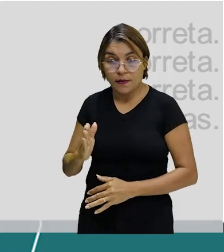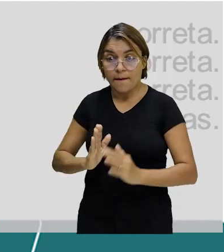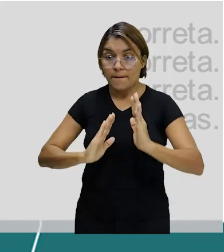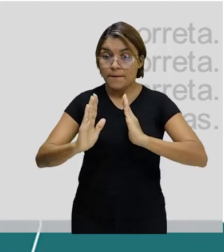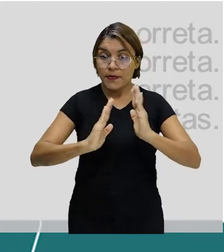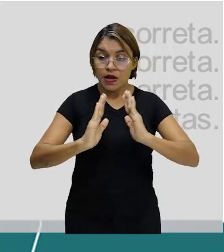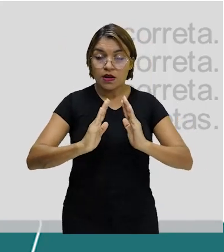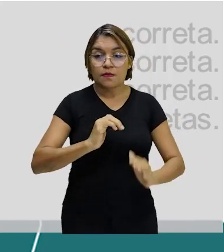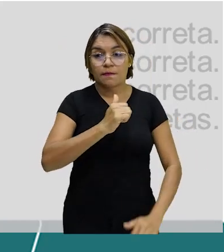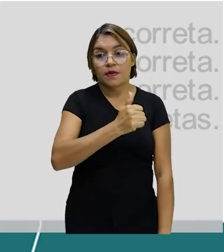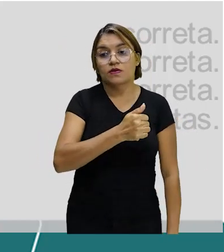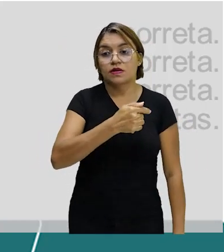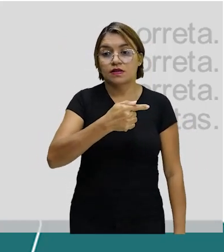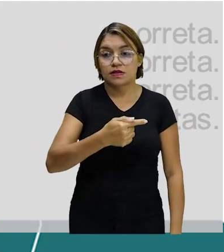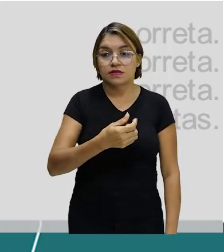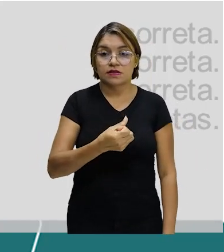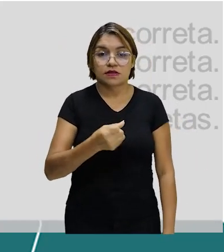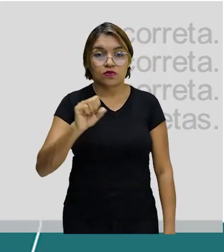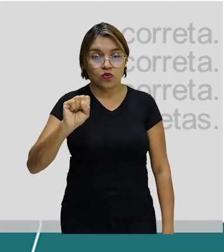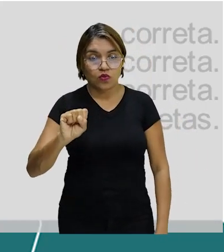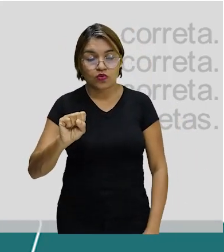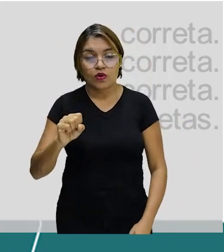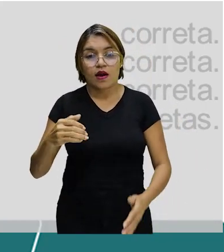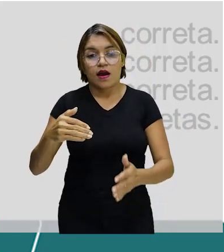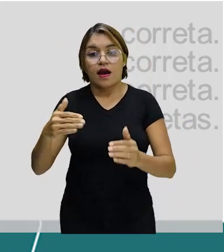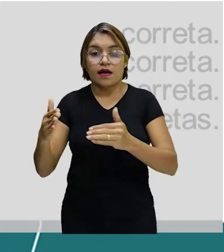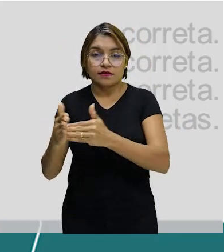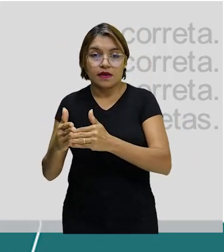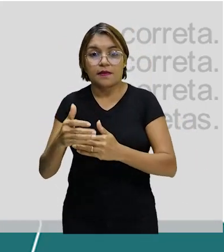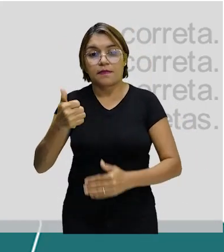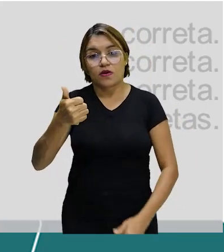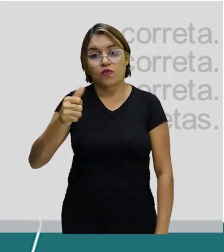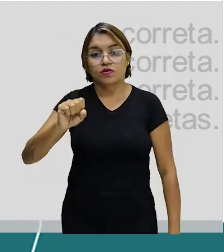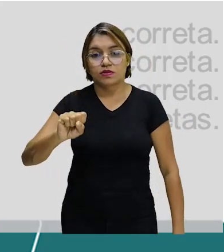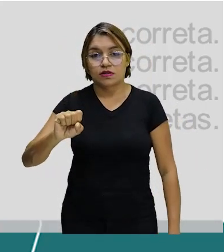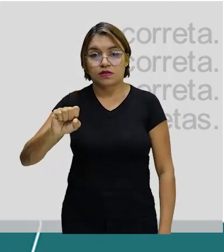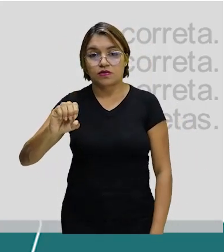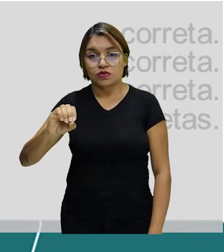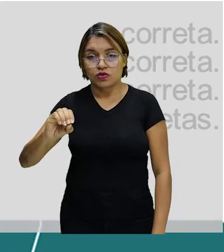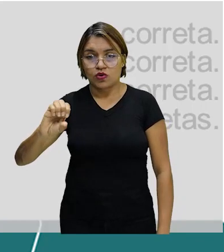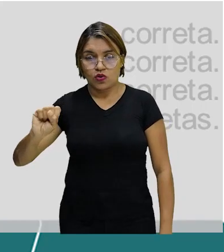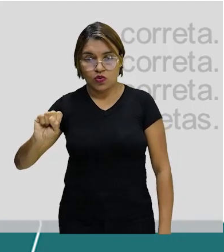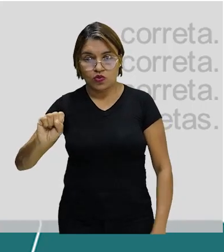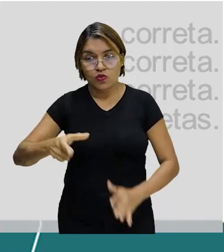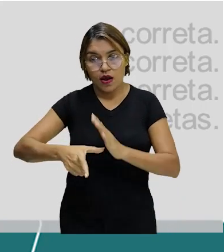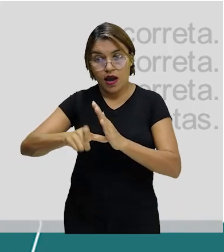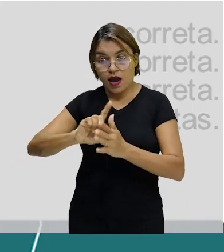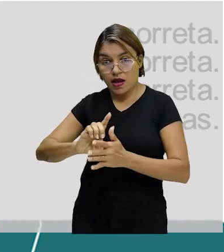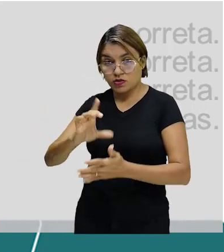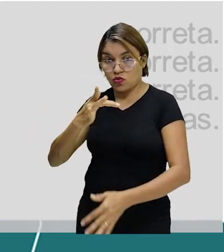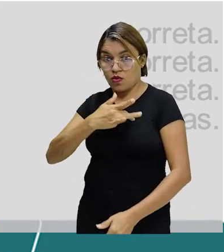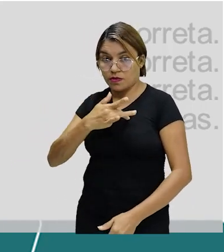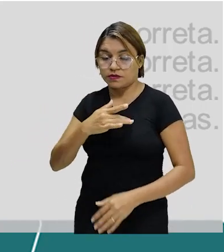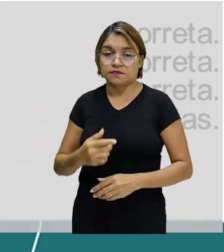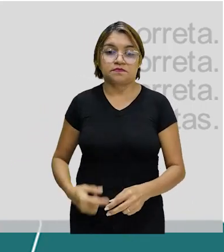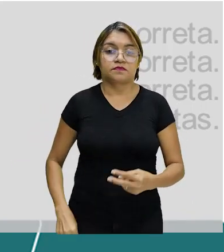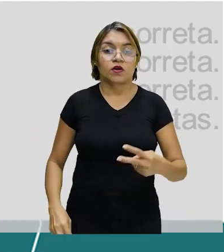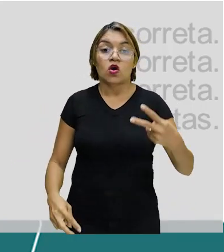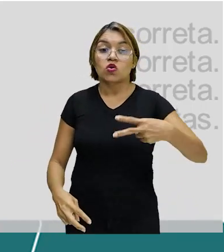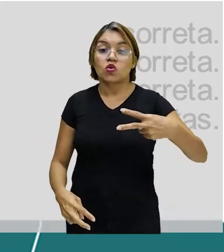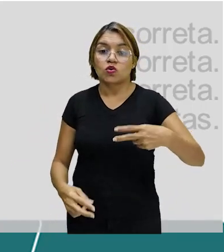entre 1768 e 1808 e antecede o romantismo. 2. Também é conhecido